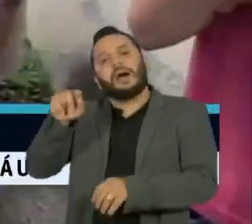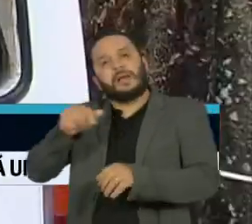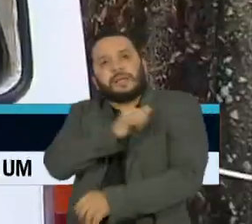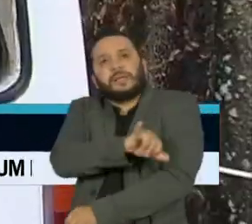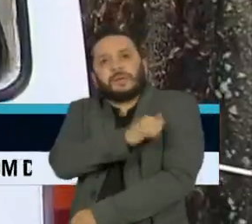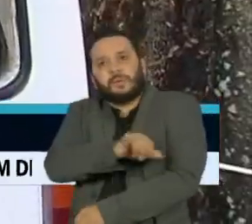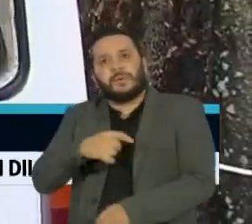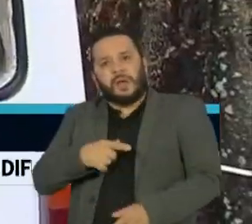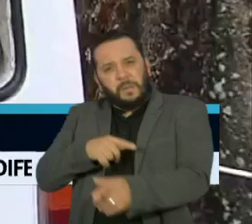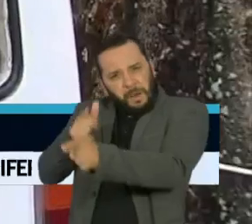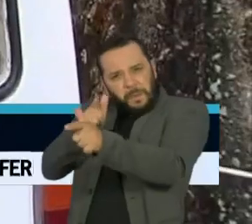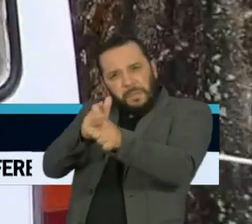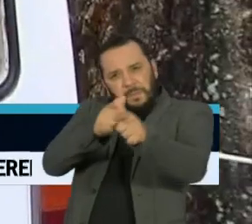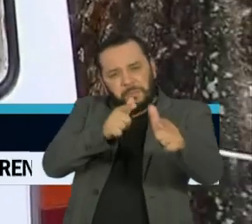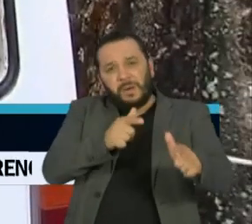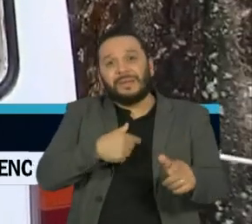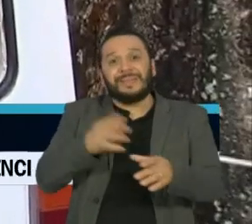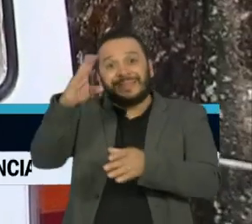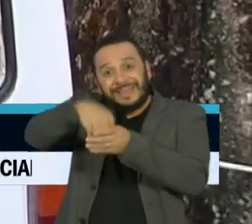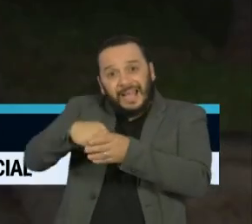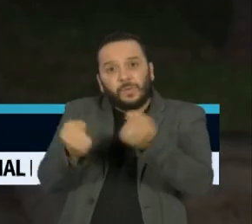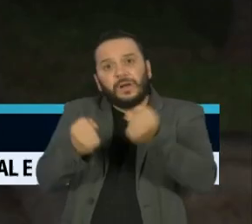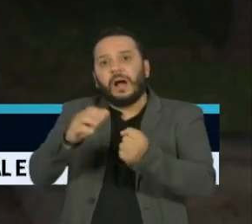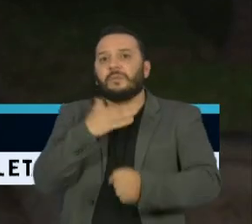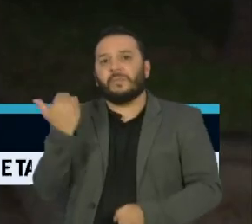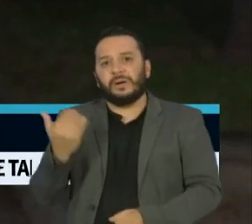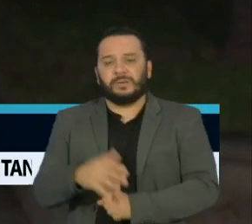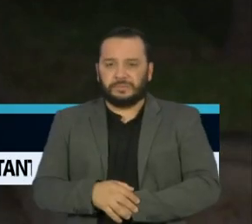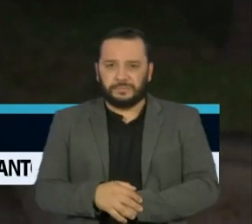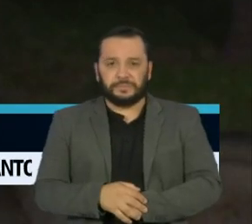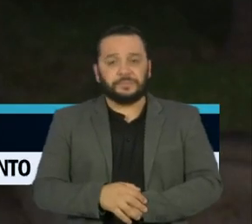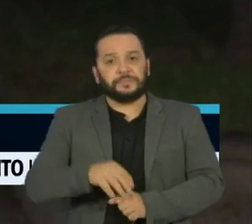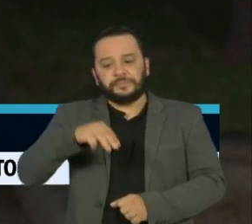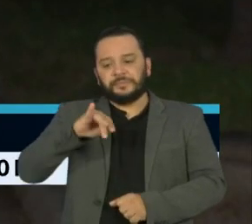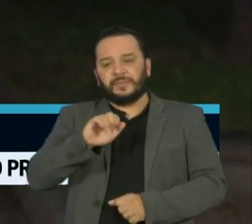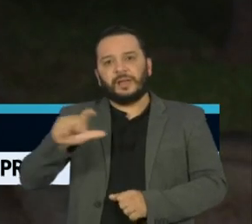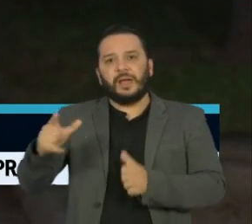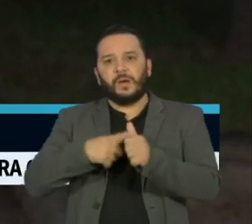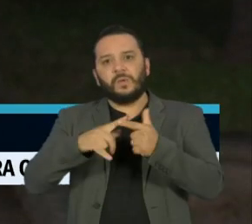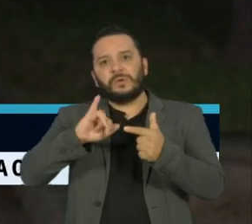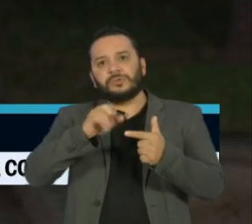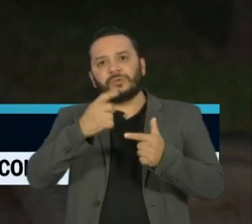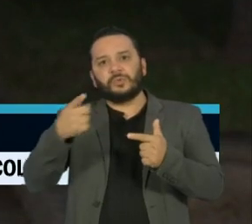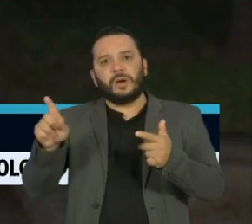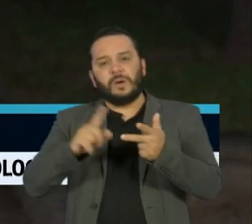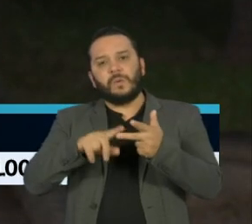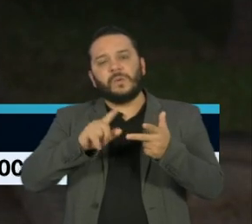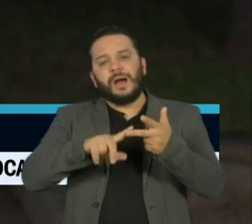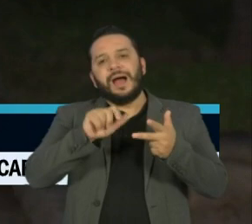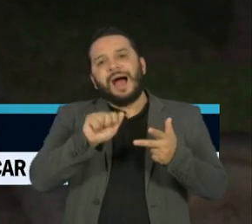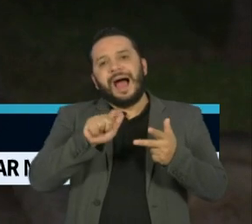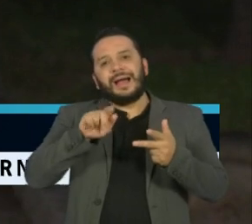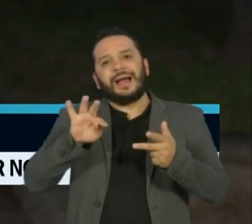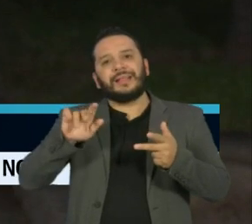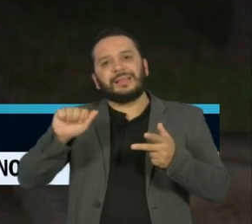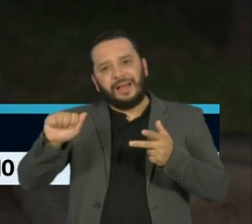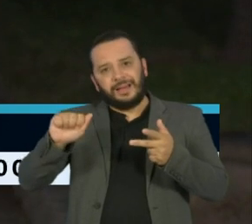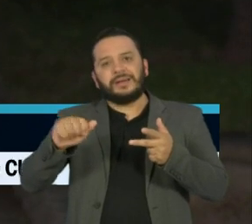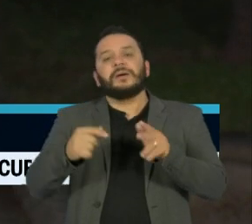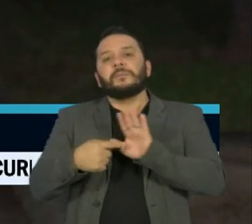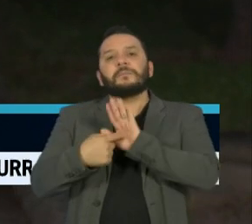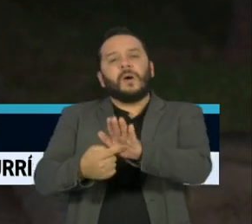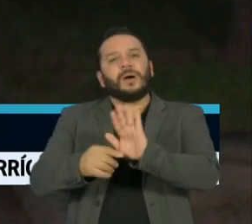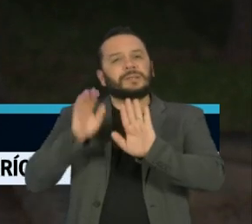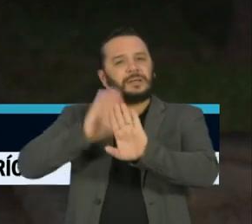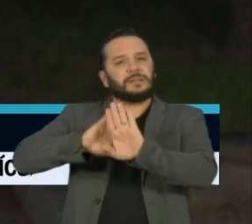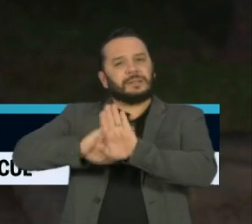militar atingiram a menina dentro do carro. Miguel, João Pedro e Agatha são símbolos de um racismo que está